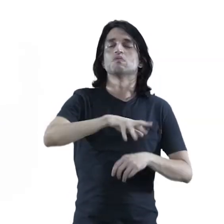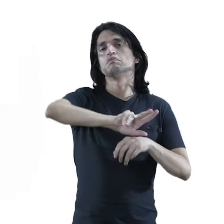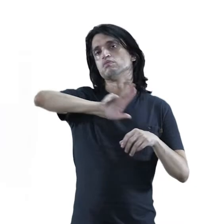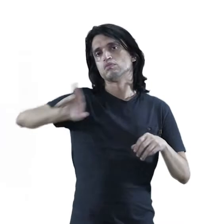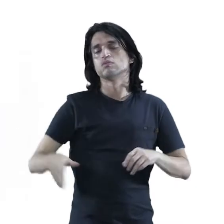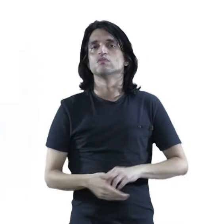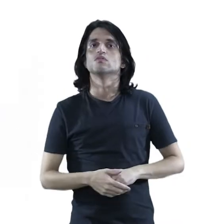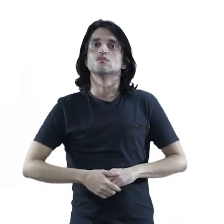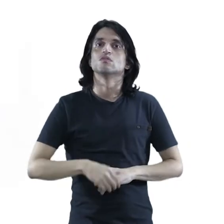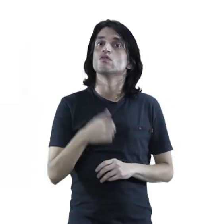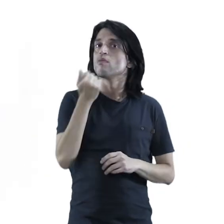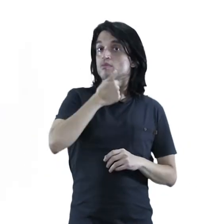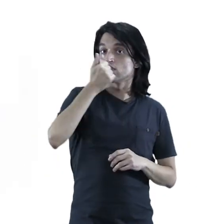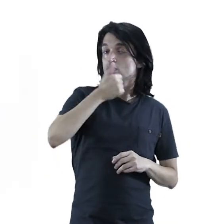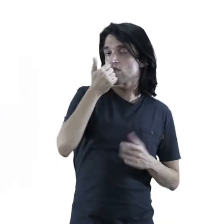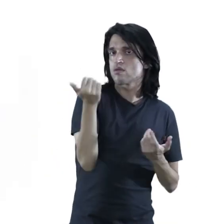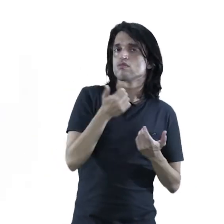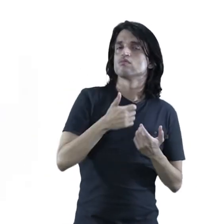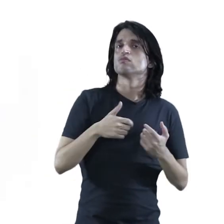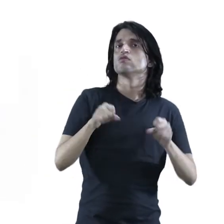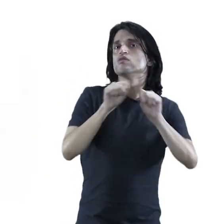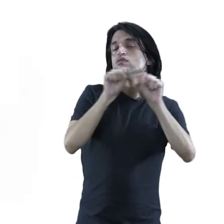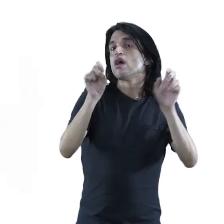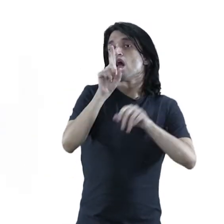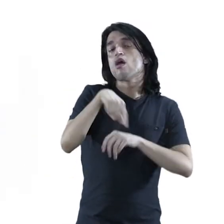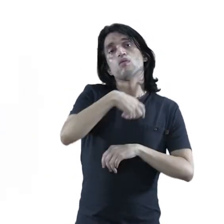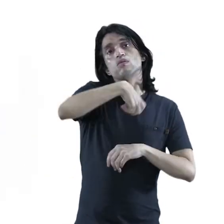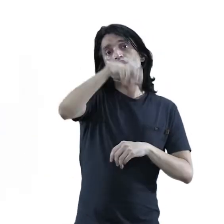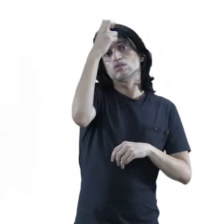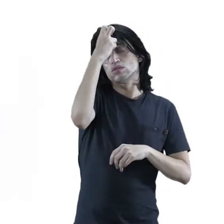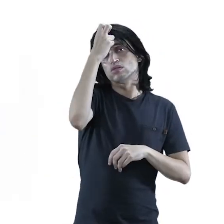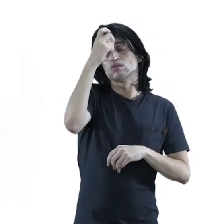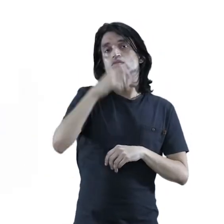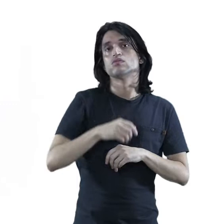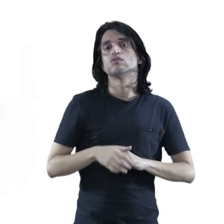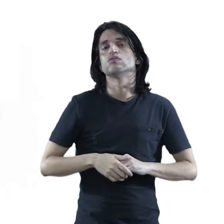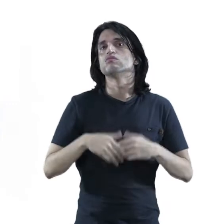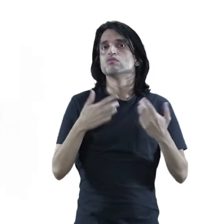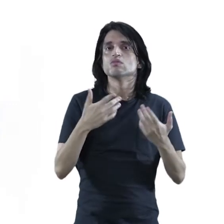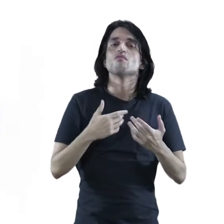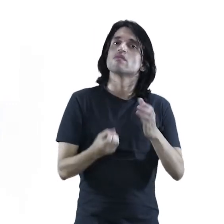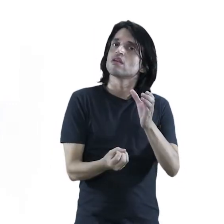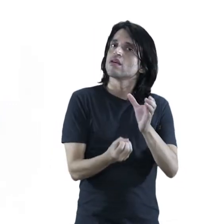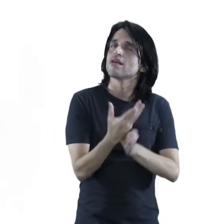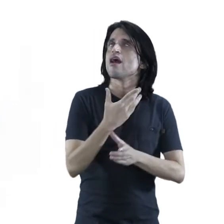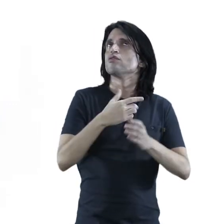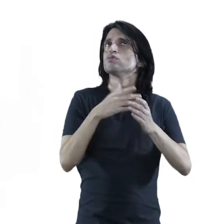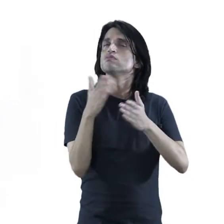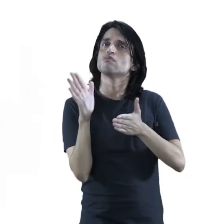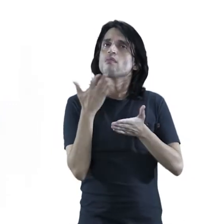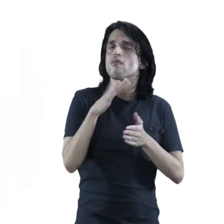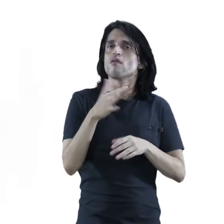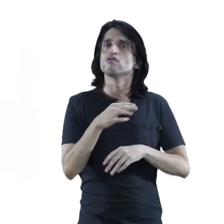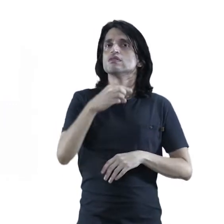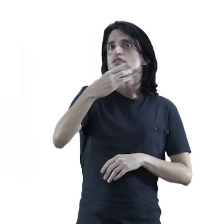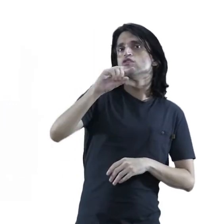numeração. Um dos primeiros sistemas de numeração que temos conhecimento é o egípcio, criado por volta de 3.000 anos antes